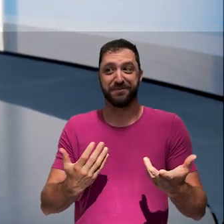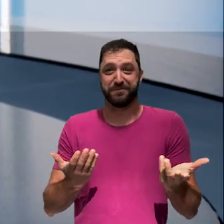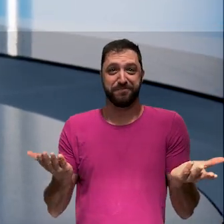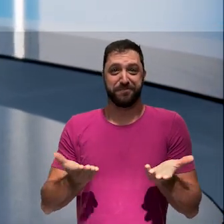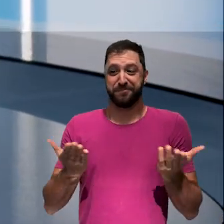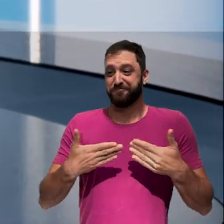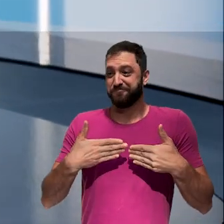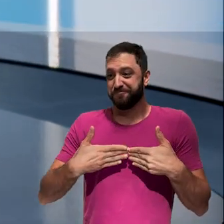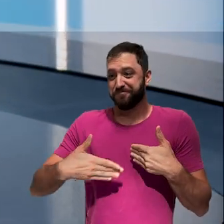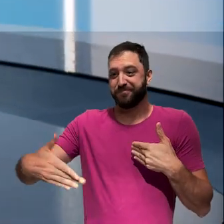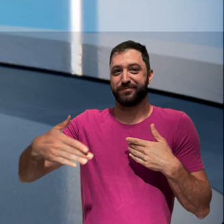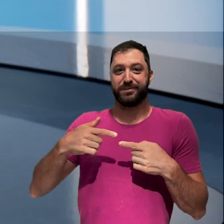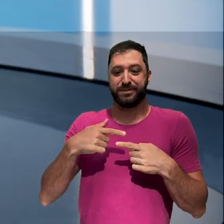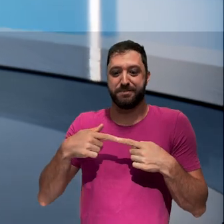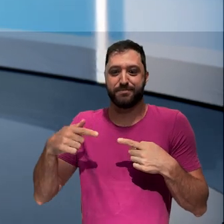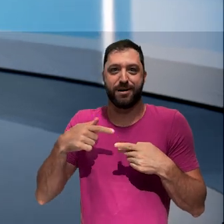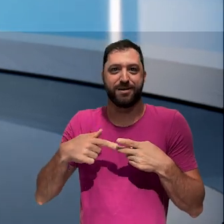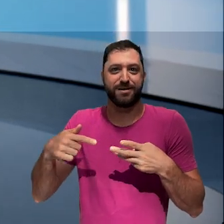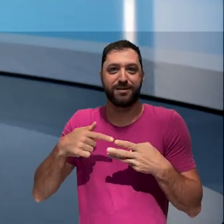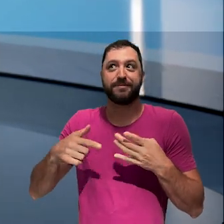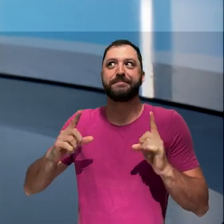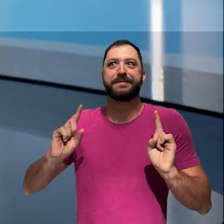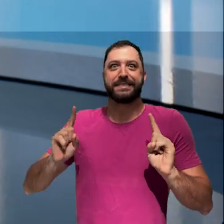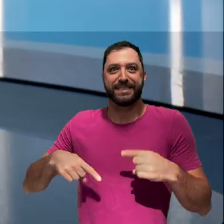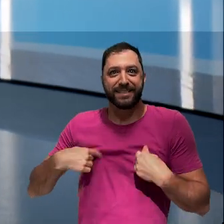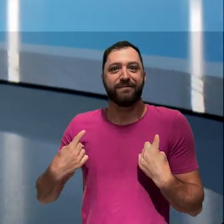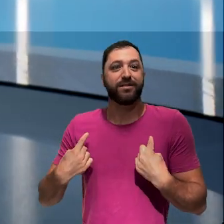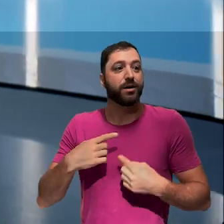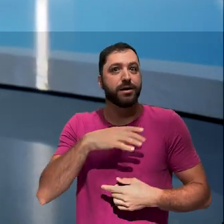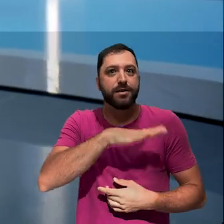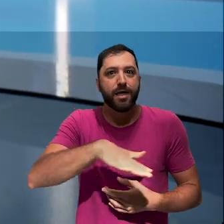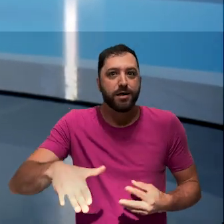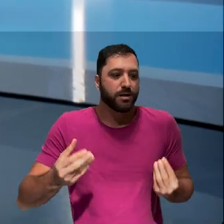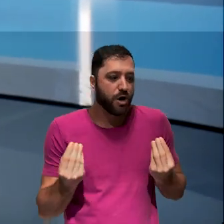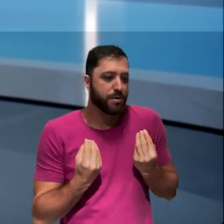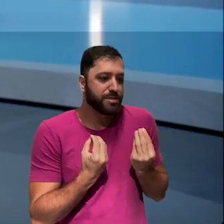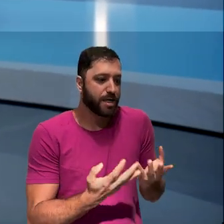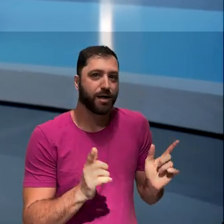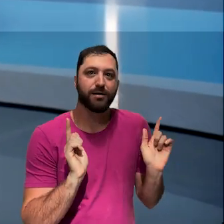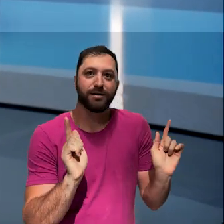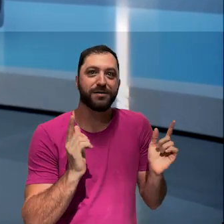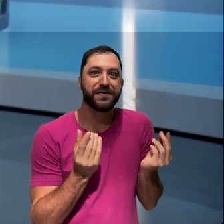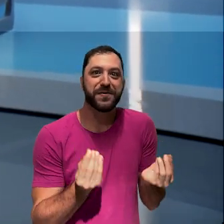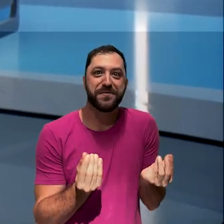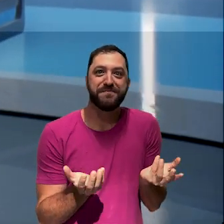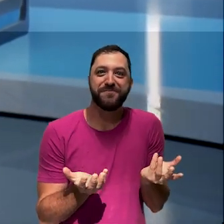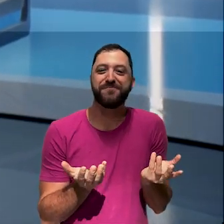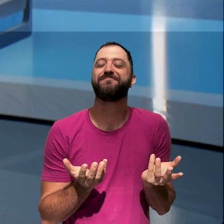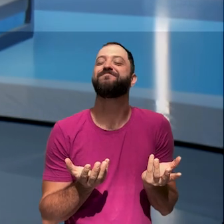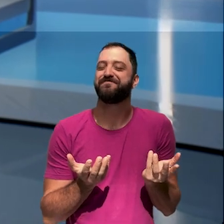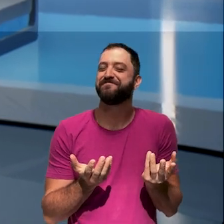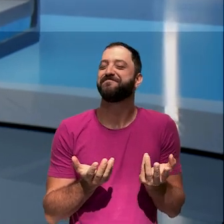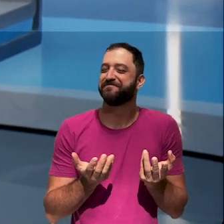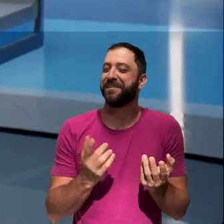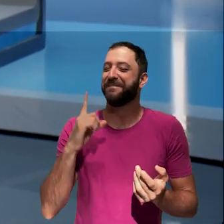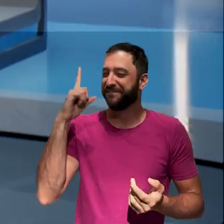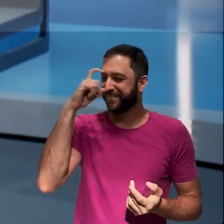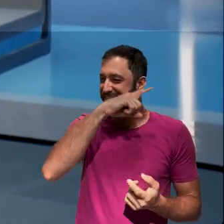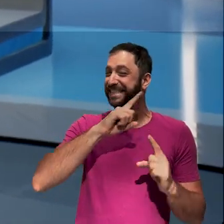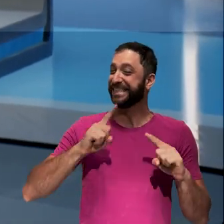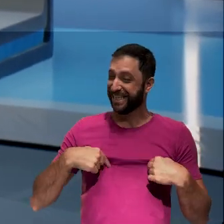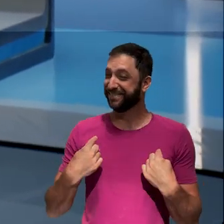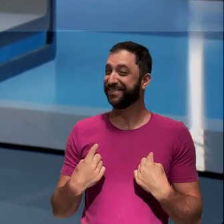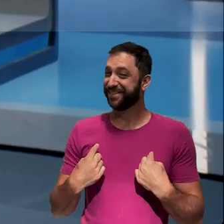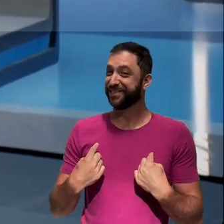de ano, resta uma tarefa ainda mais desafiadora. Entreter as crianças, né? Durante as férias. Quem nunca? E